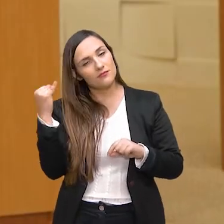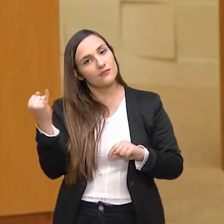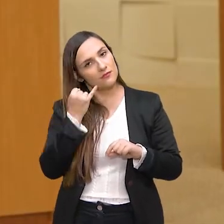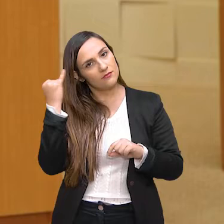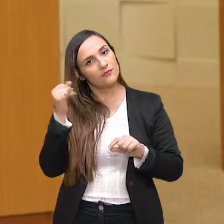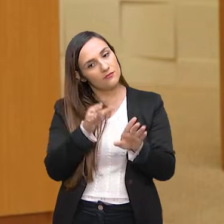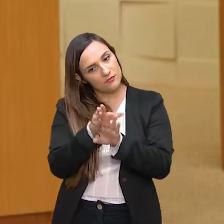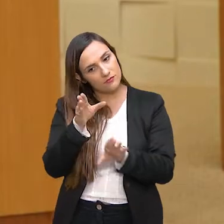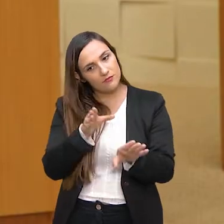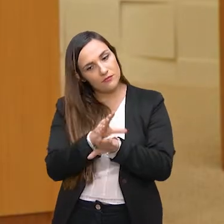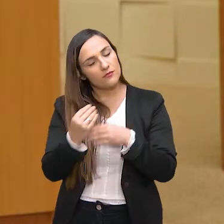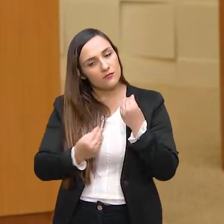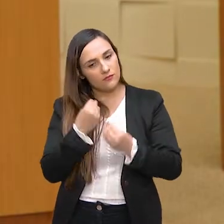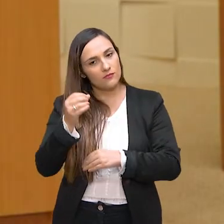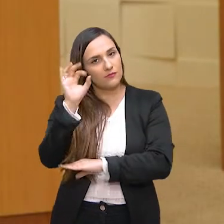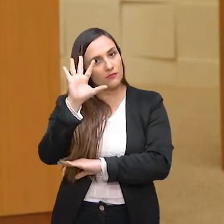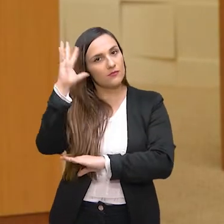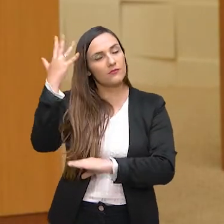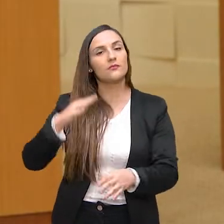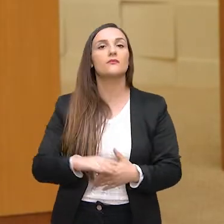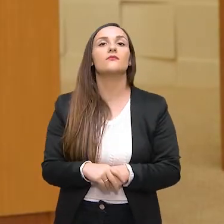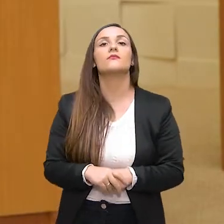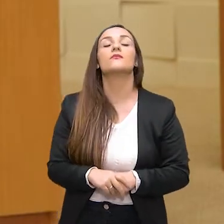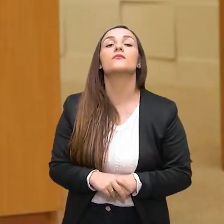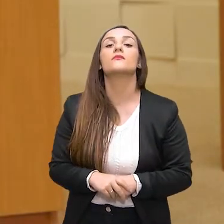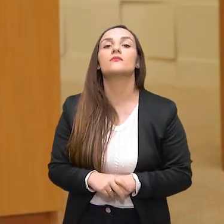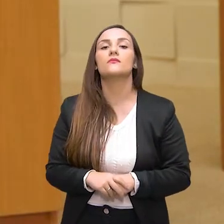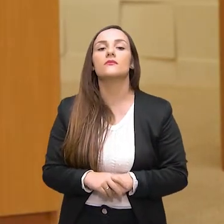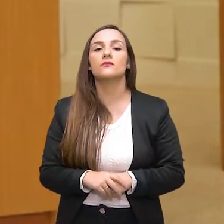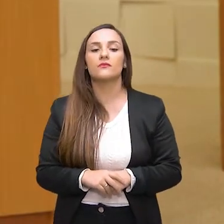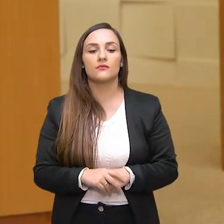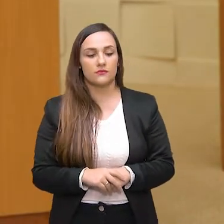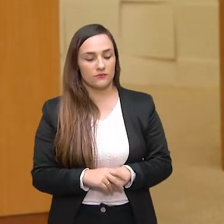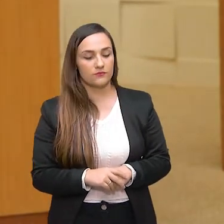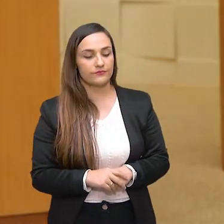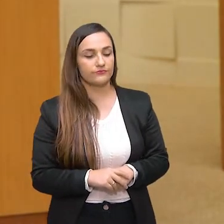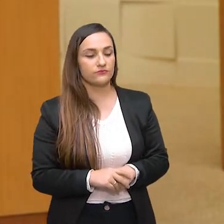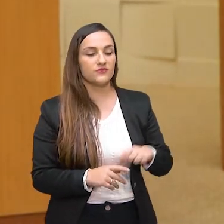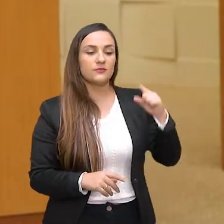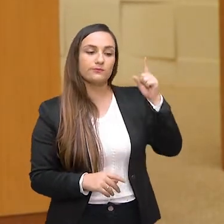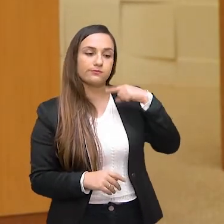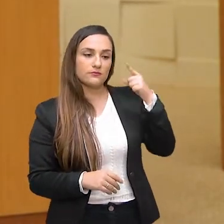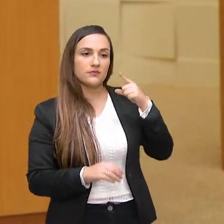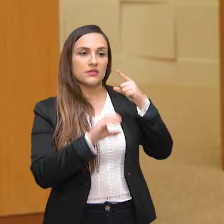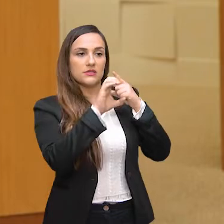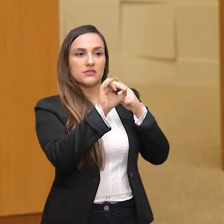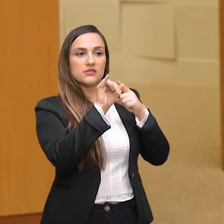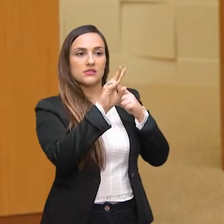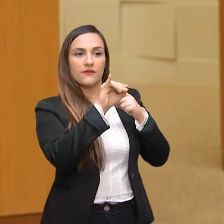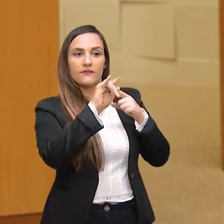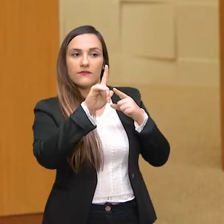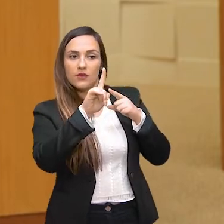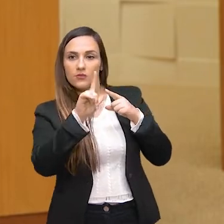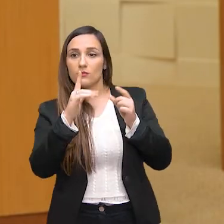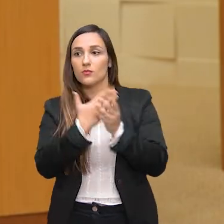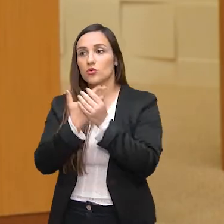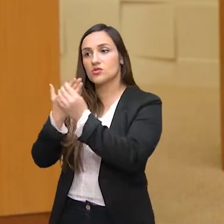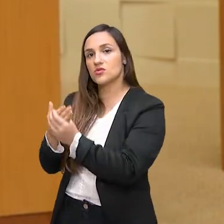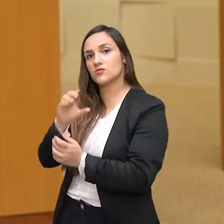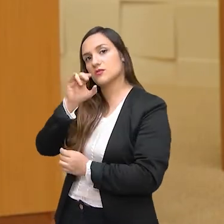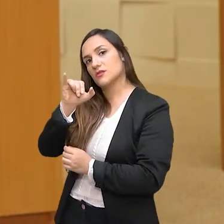né, que são importantes para compreender esse funcionamento, direito civil e